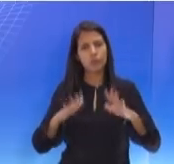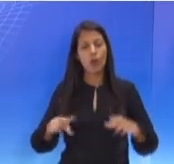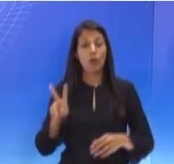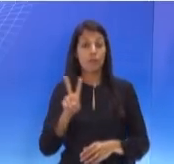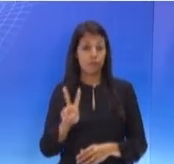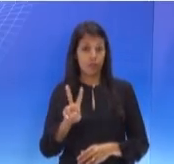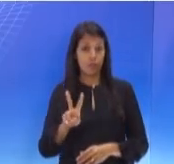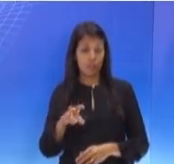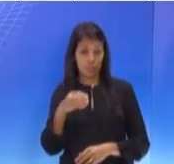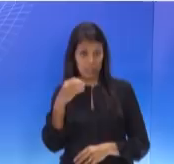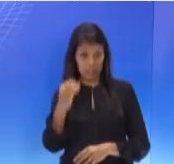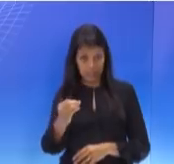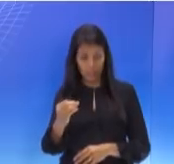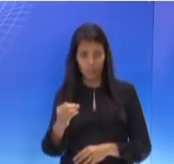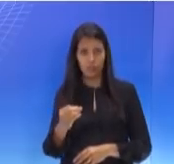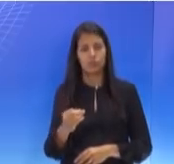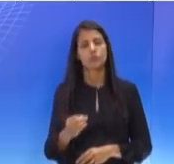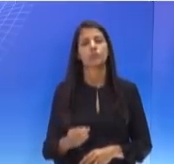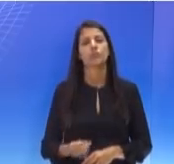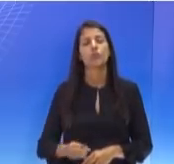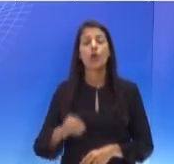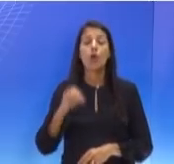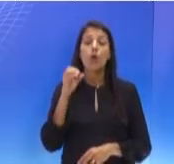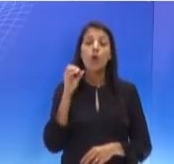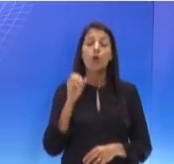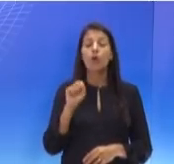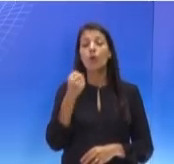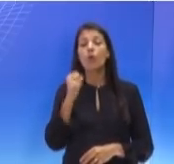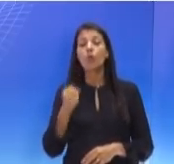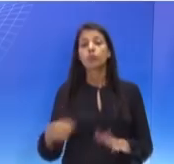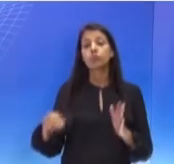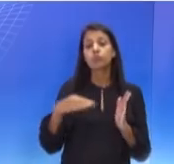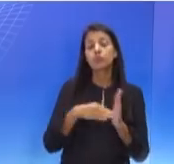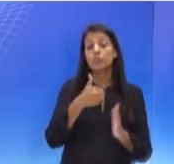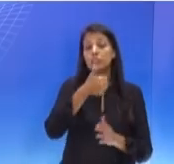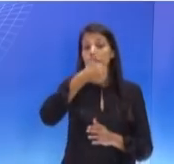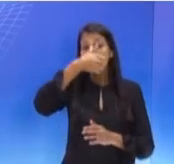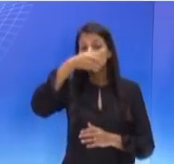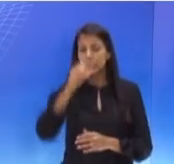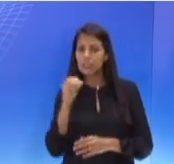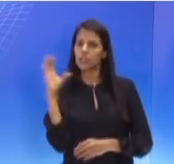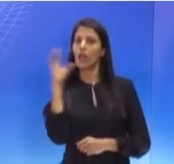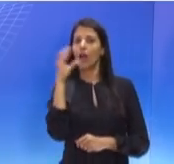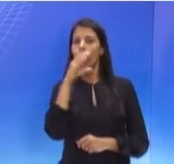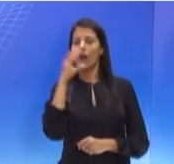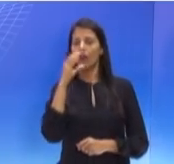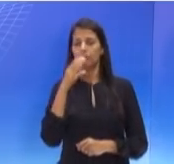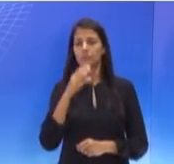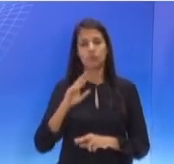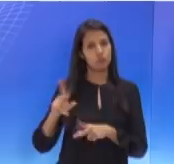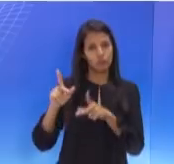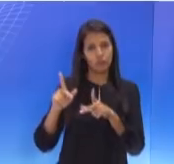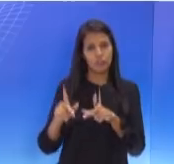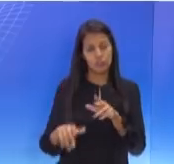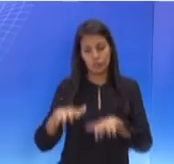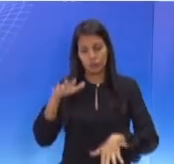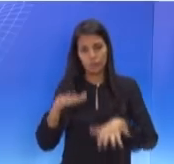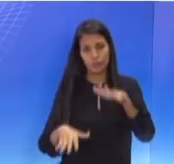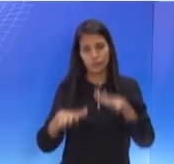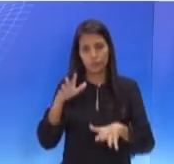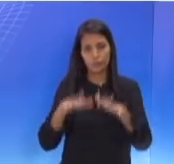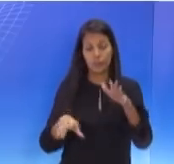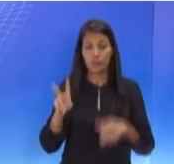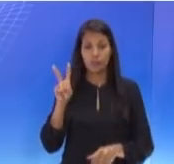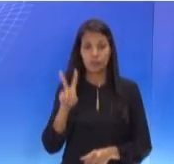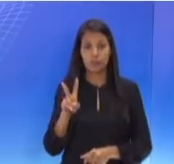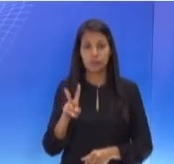de 8 a 10 ele aumenta novamente a velocidade. Então, pessoal, a pergunta é: quantos